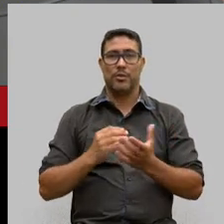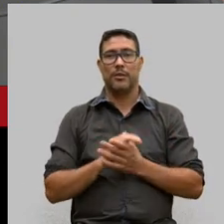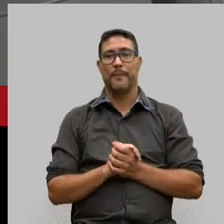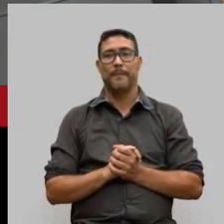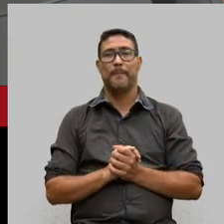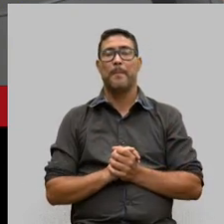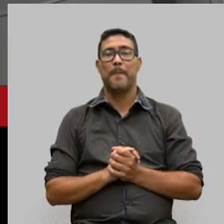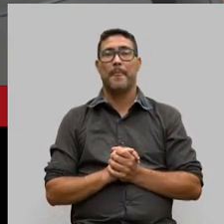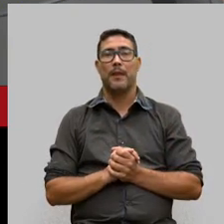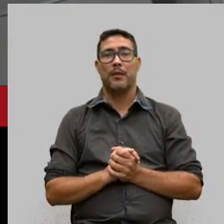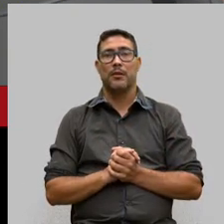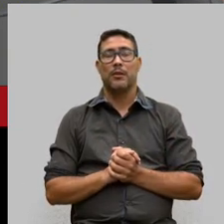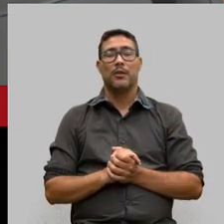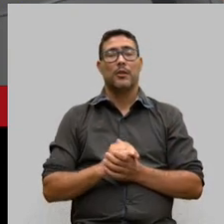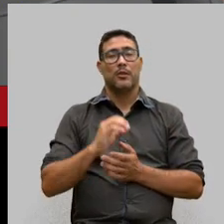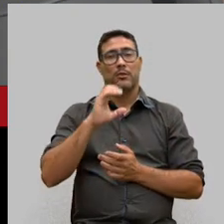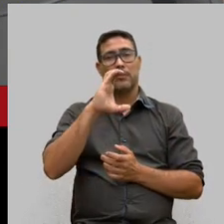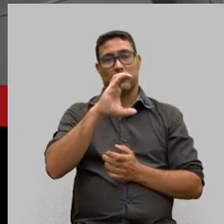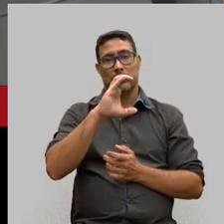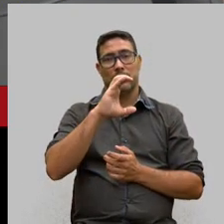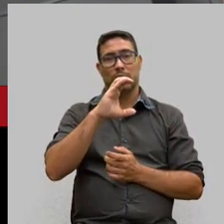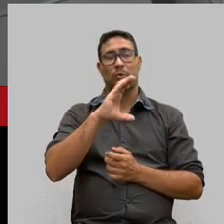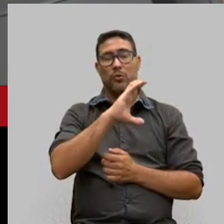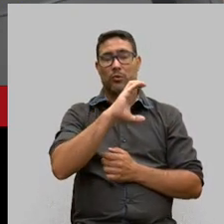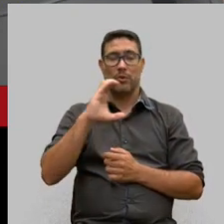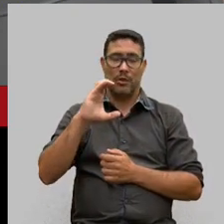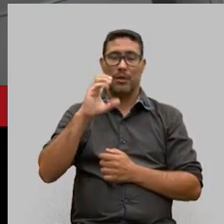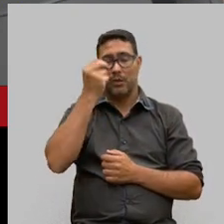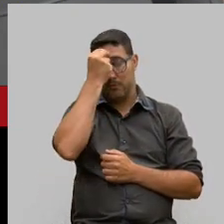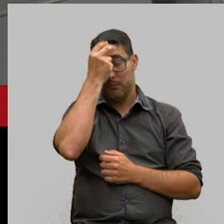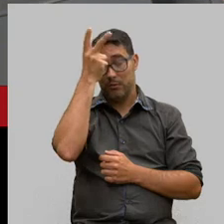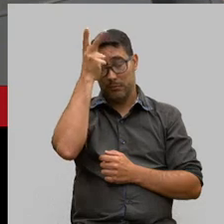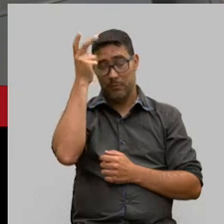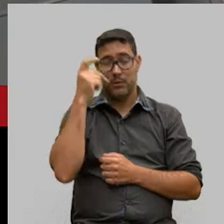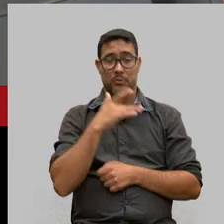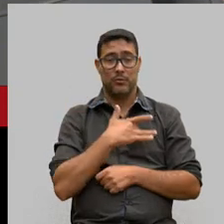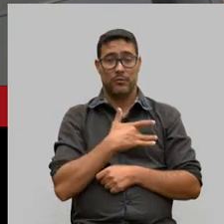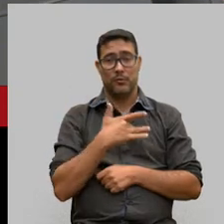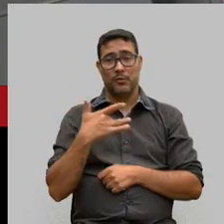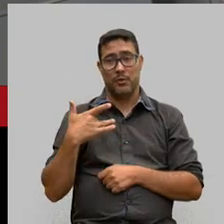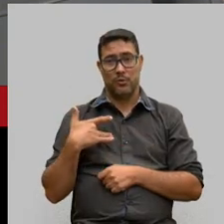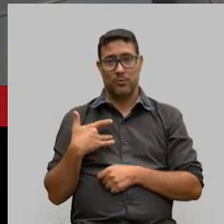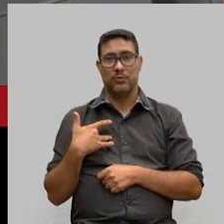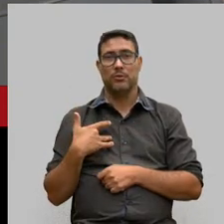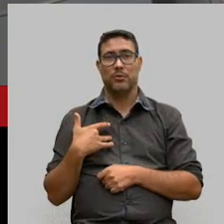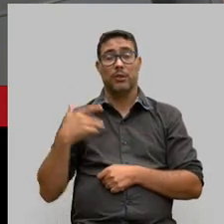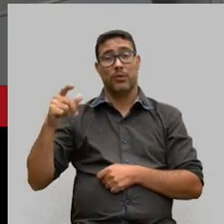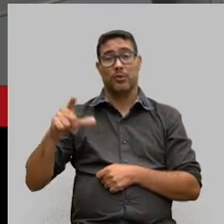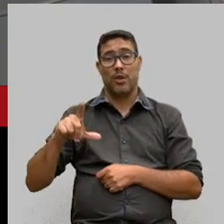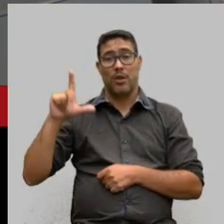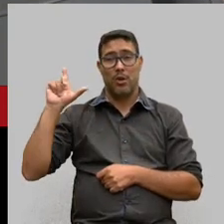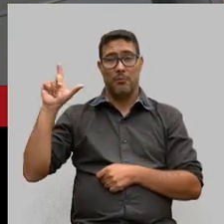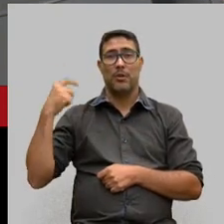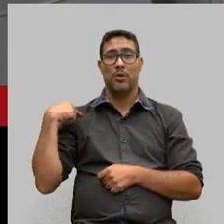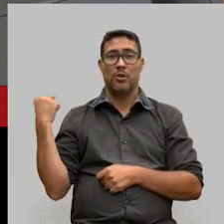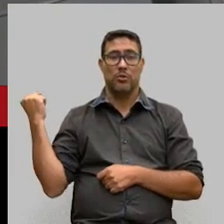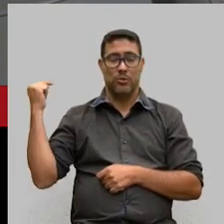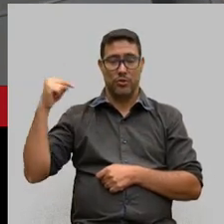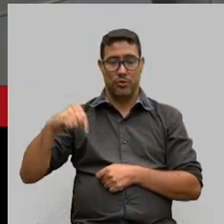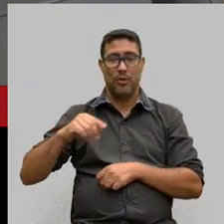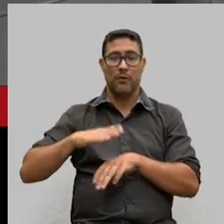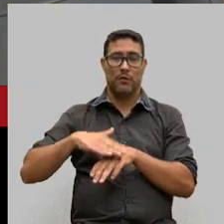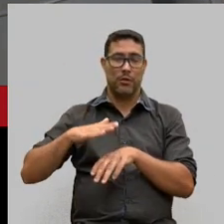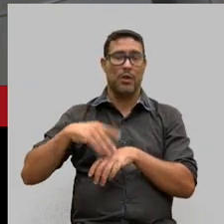da Conselho Municipal de Saúde que na anteriormente eu estive aqui né fui muito bem atendida pelo